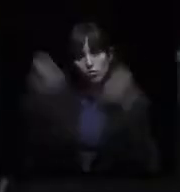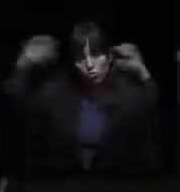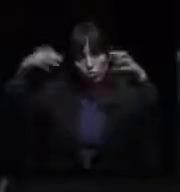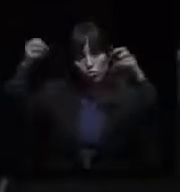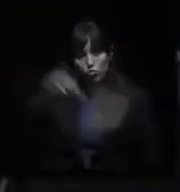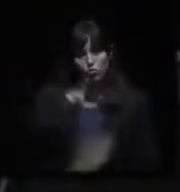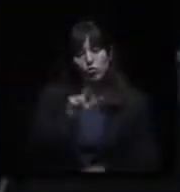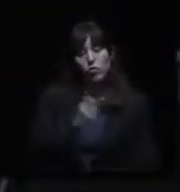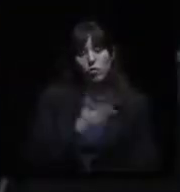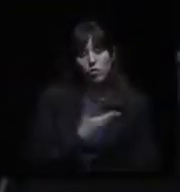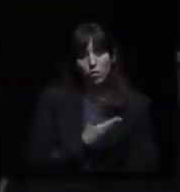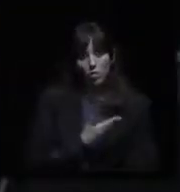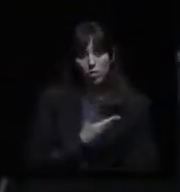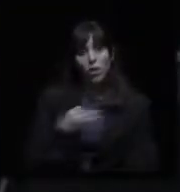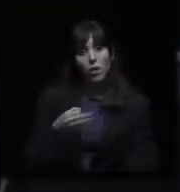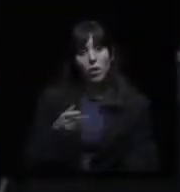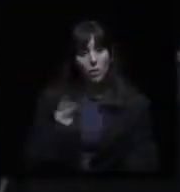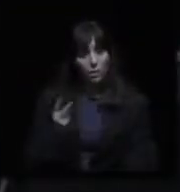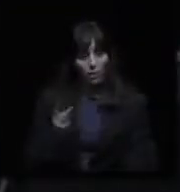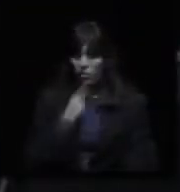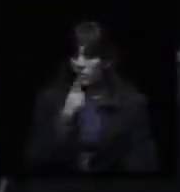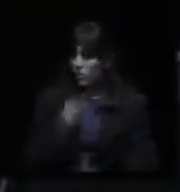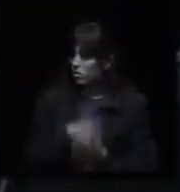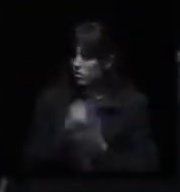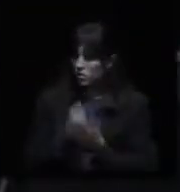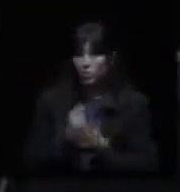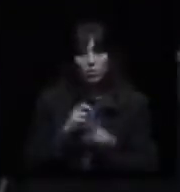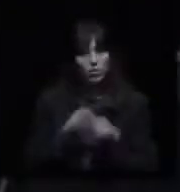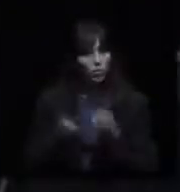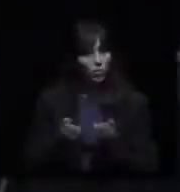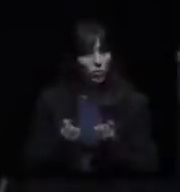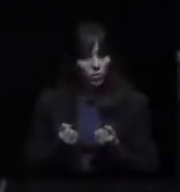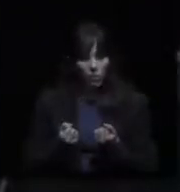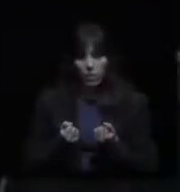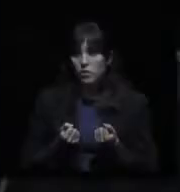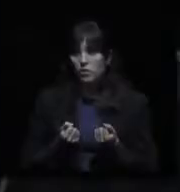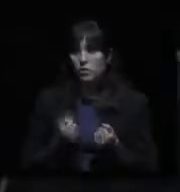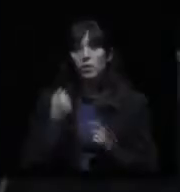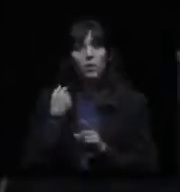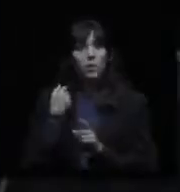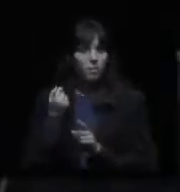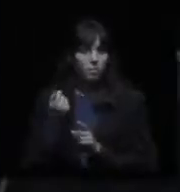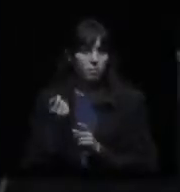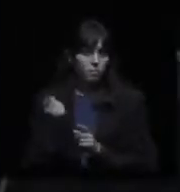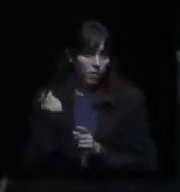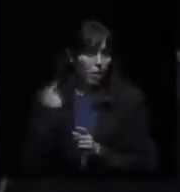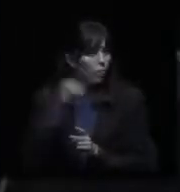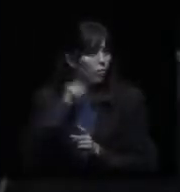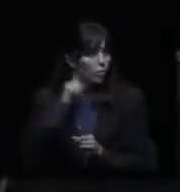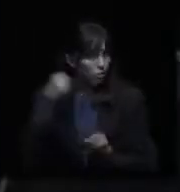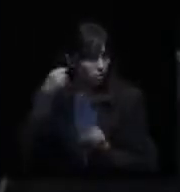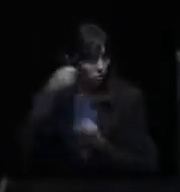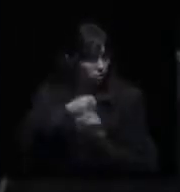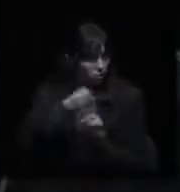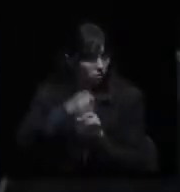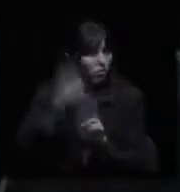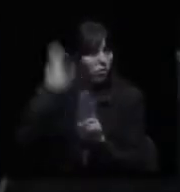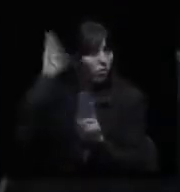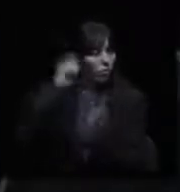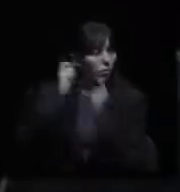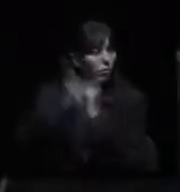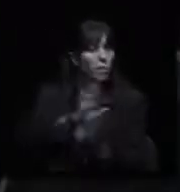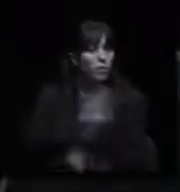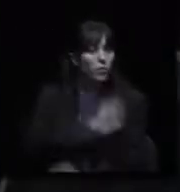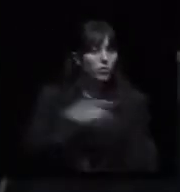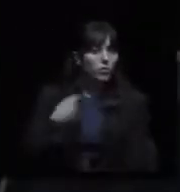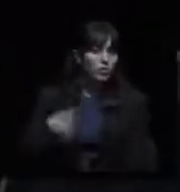sempre defenderam que a eficiência energética e a poupança de energia são medidas importantes no combate às alterações climáticas, mas o Sr. Presidente